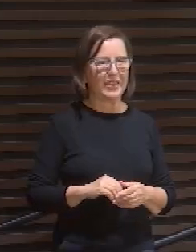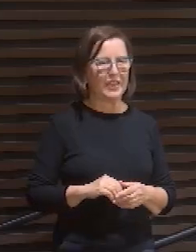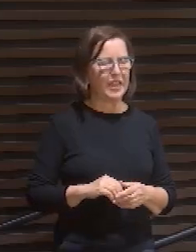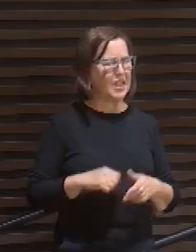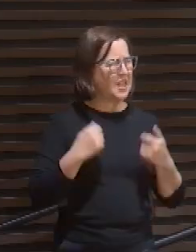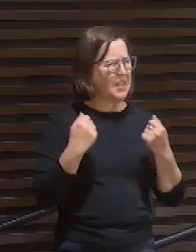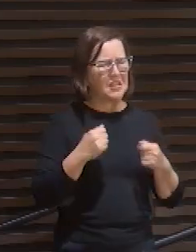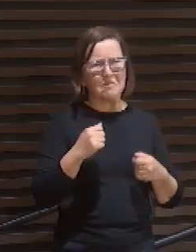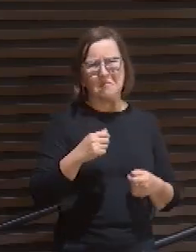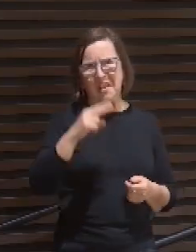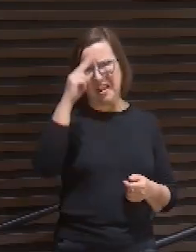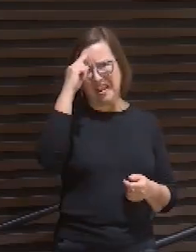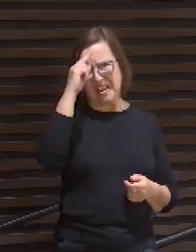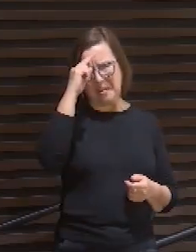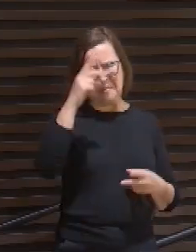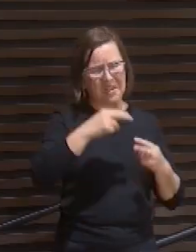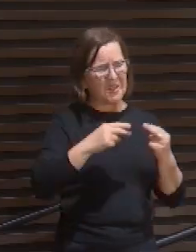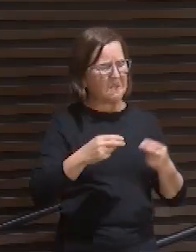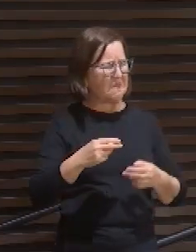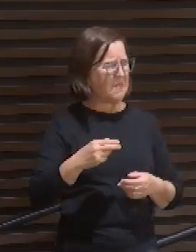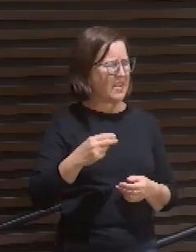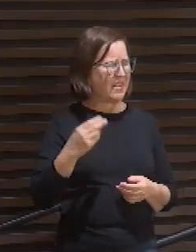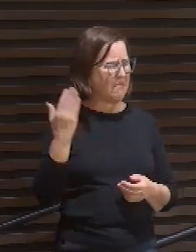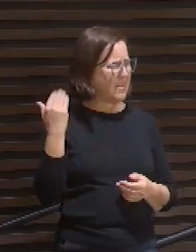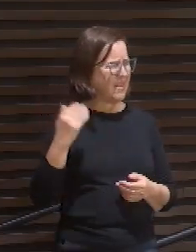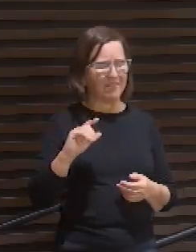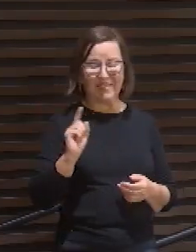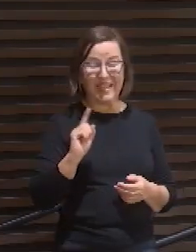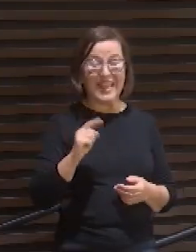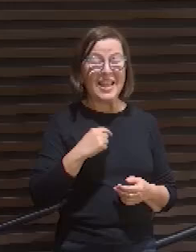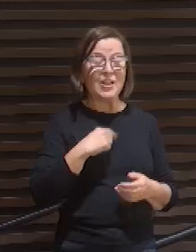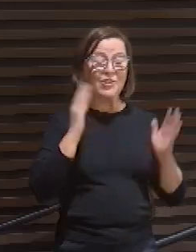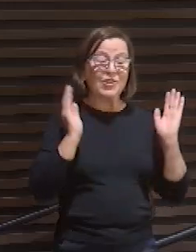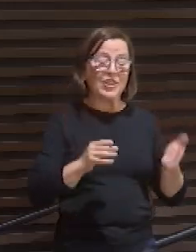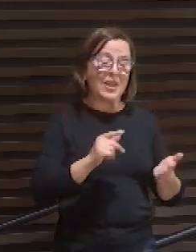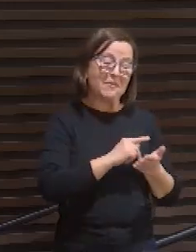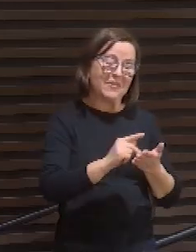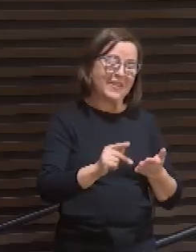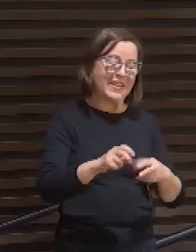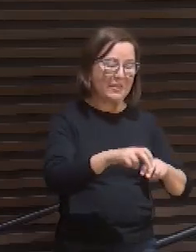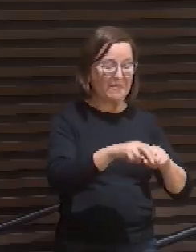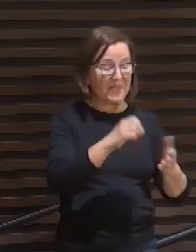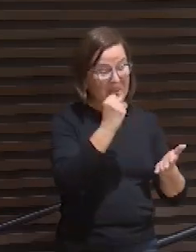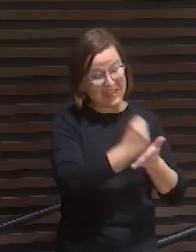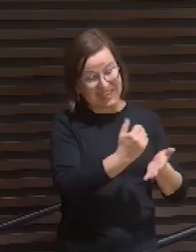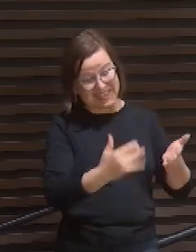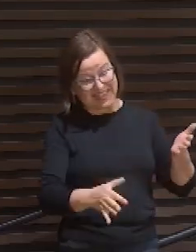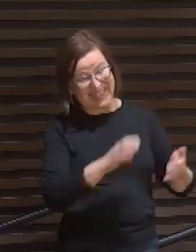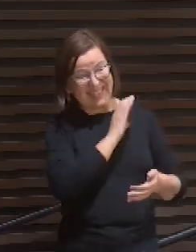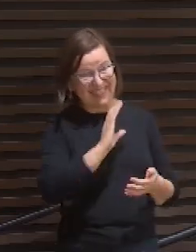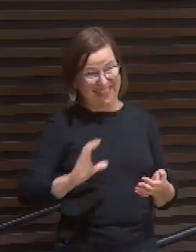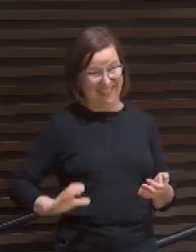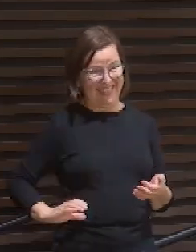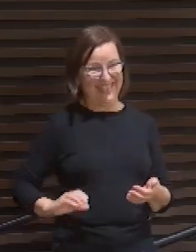meus pensamentos. Eu já fui purificado pelo sangue de Cristo.